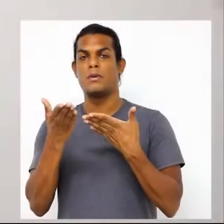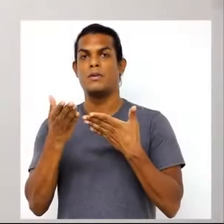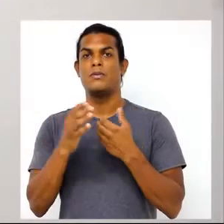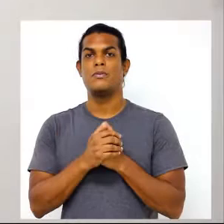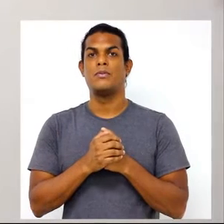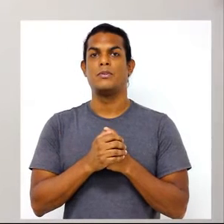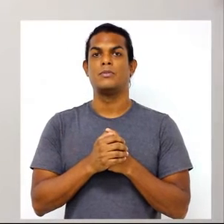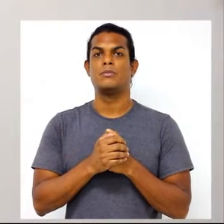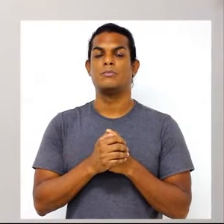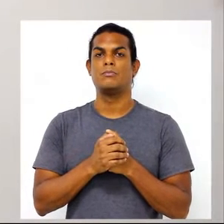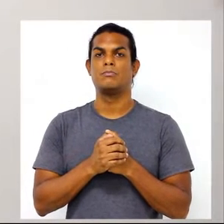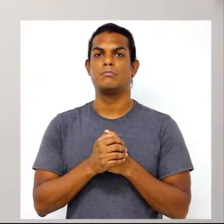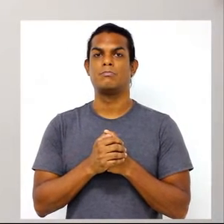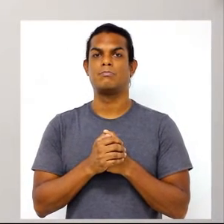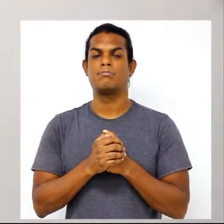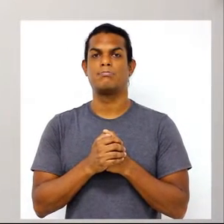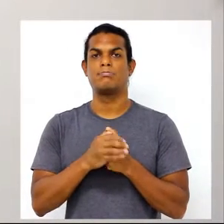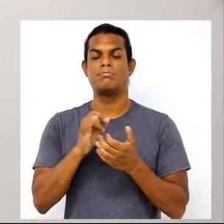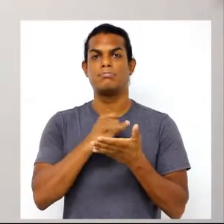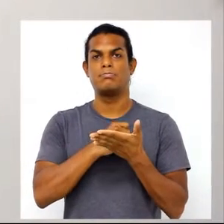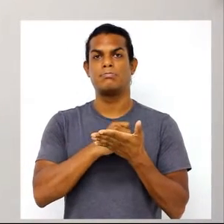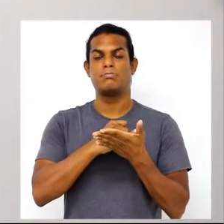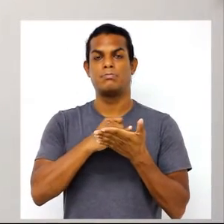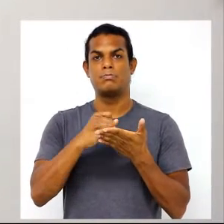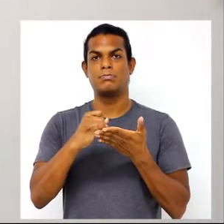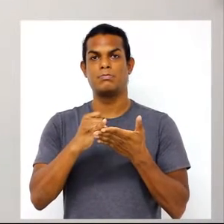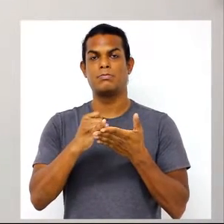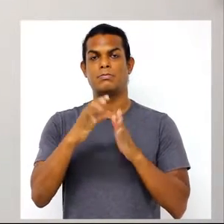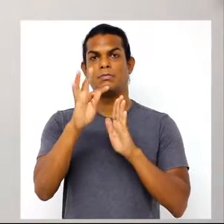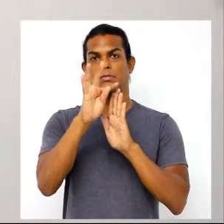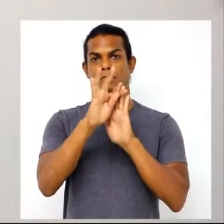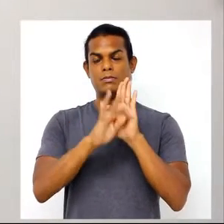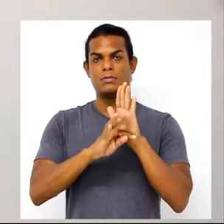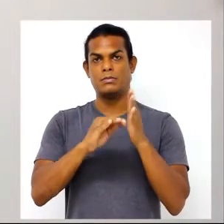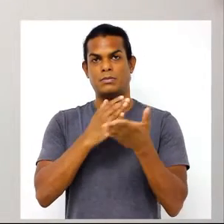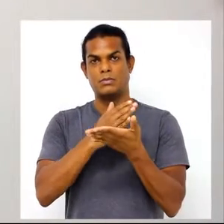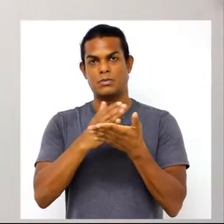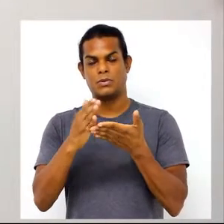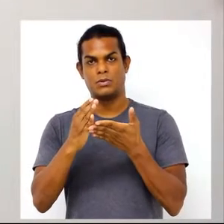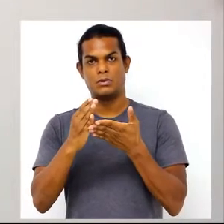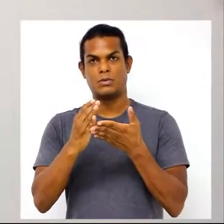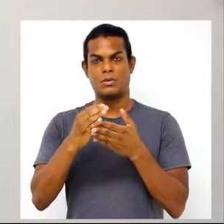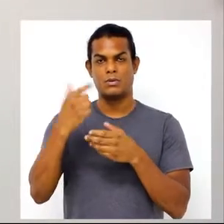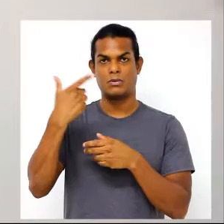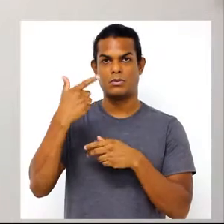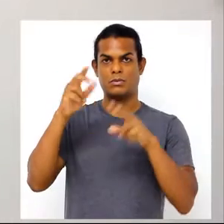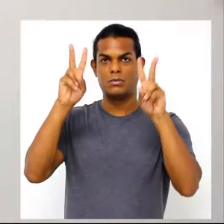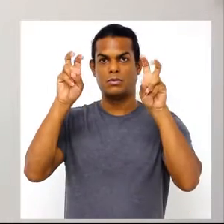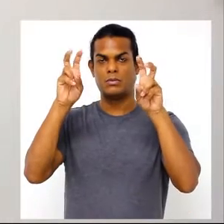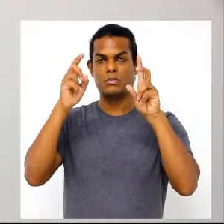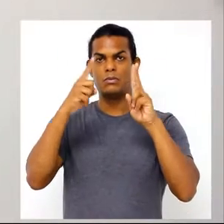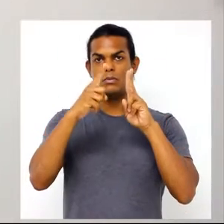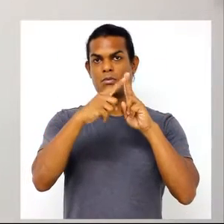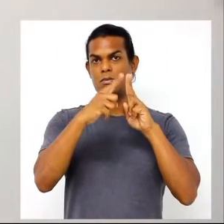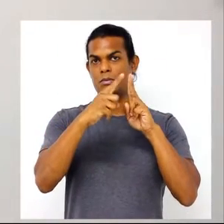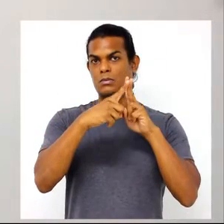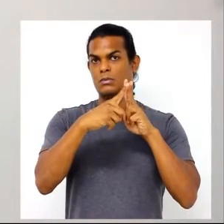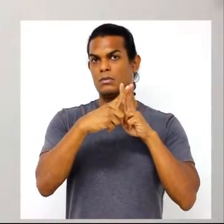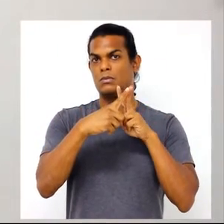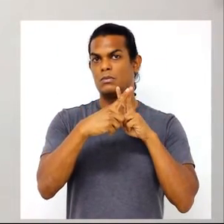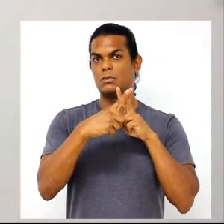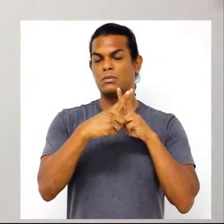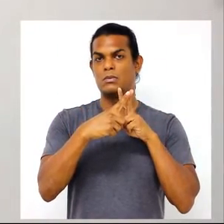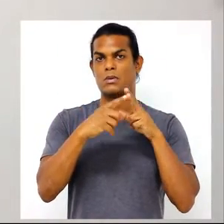Bem-vindos ao curso de produção textual e vamos agora à nossa segunda competência. Então, nossa segunda